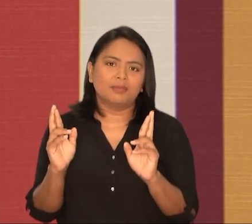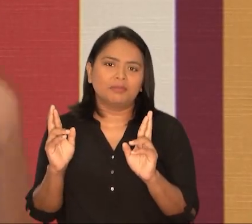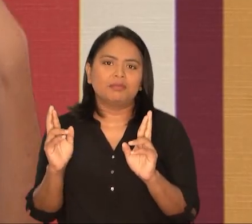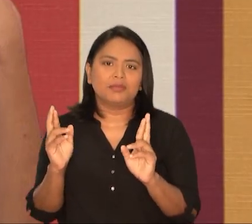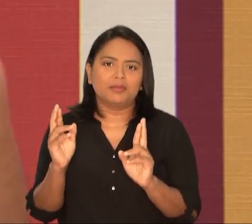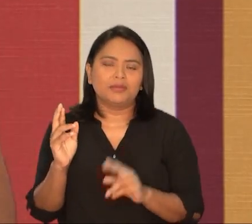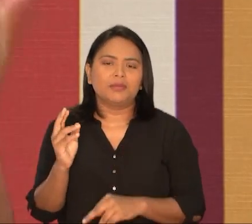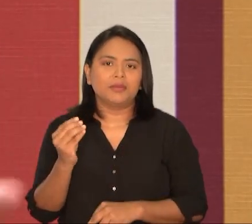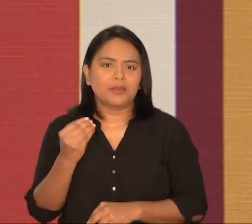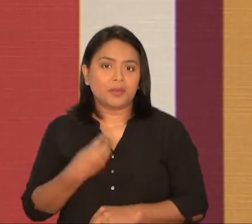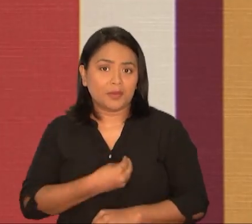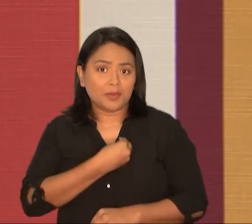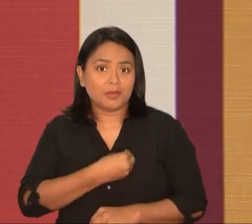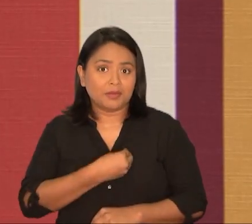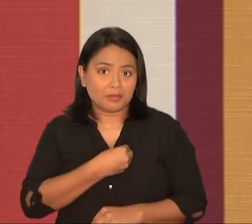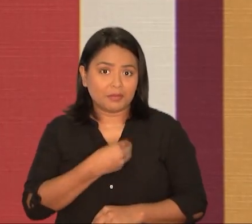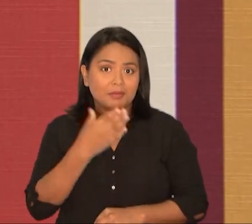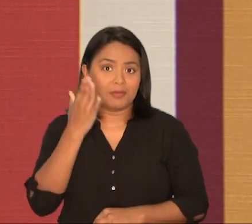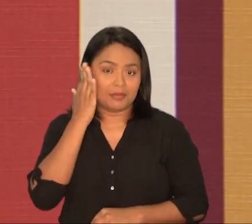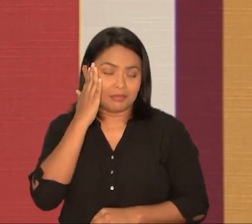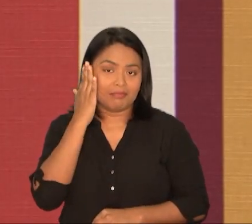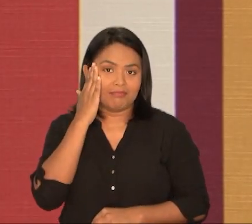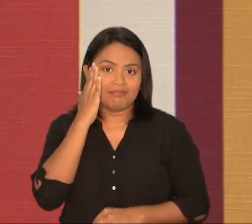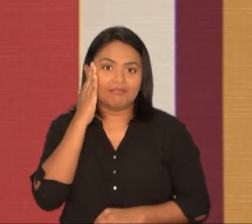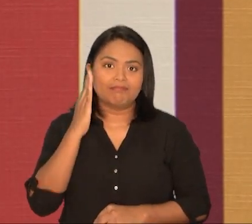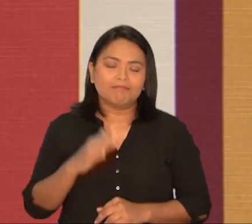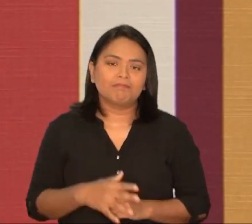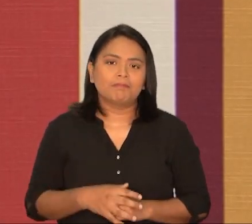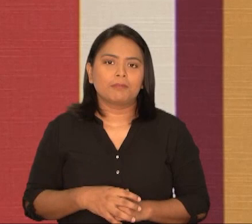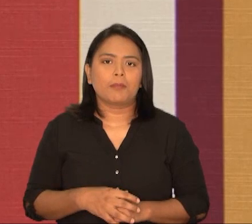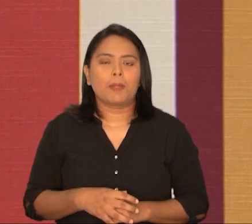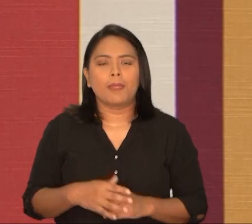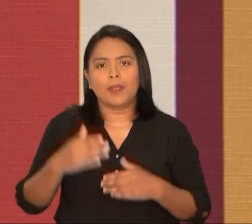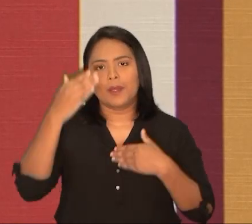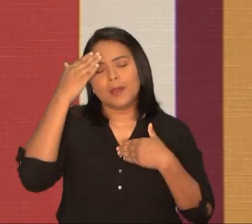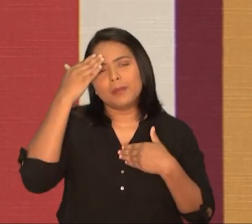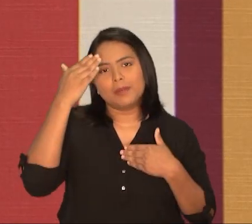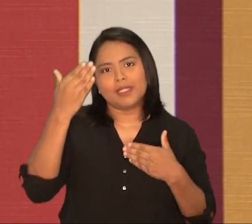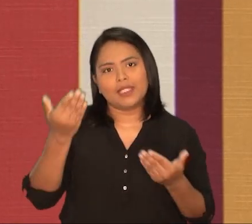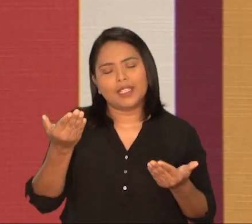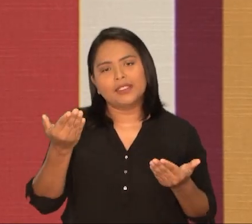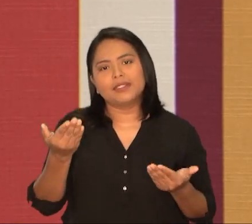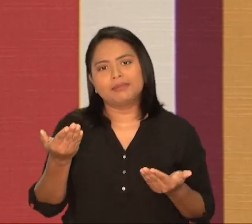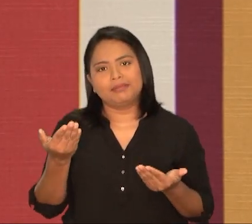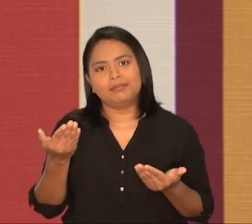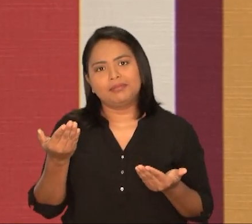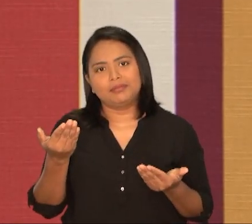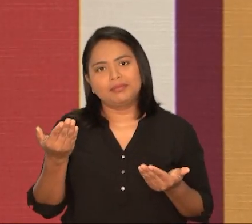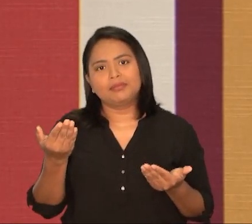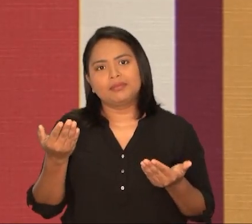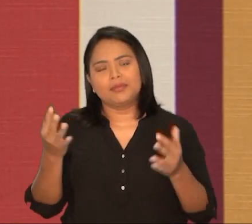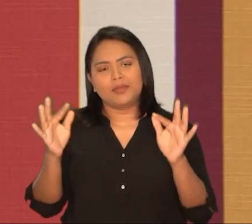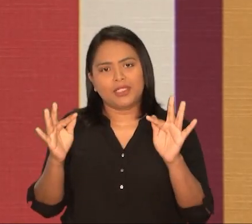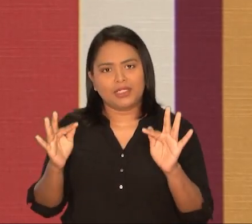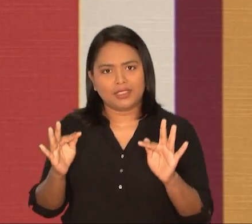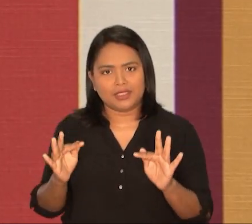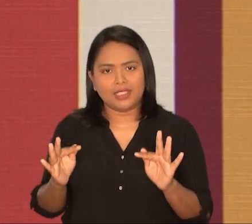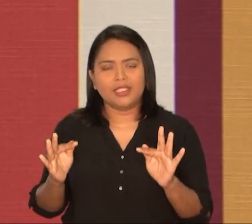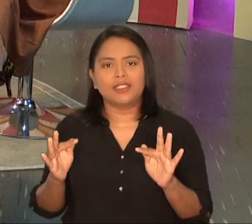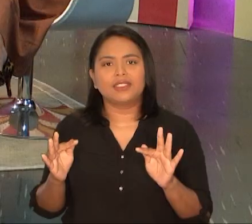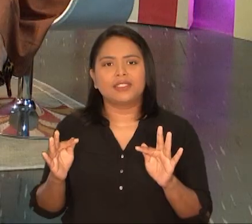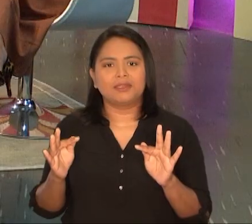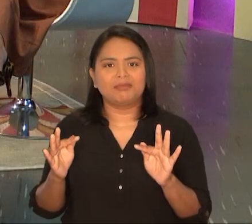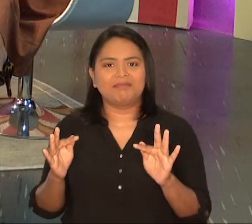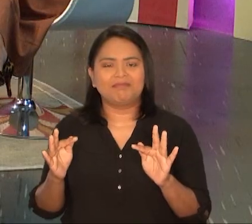viver com sabedoria, né, acho que essa é a nossa percepção, agradeço aí as solicitações e as boas-vindas da Maria